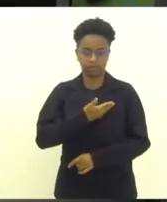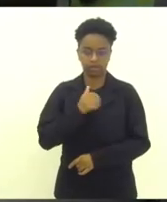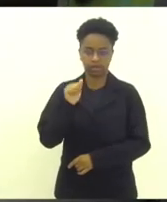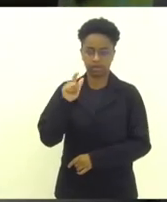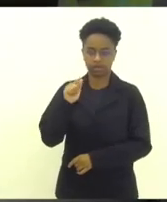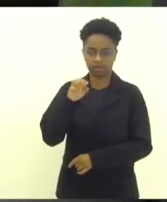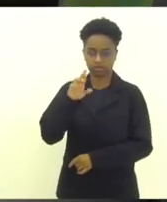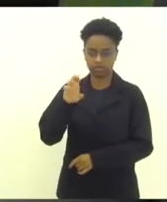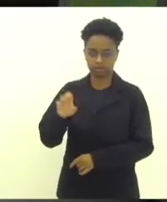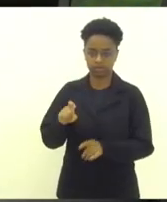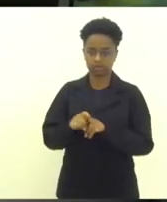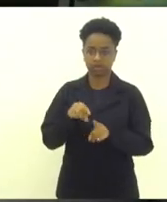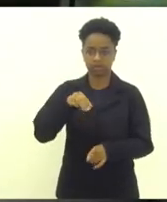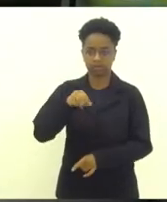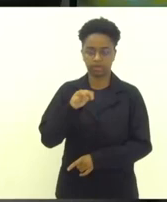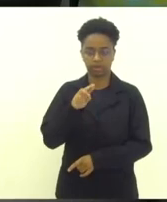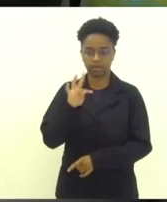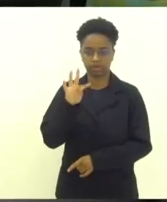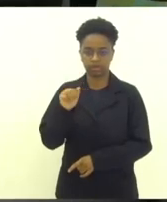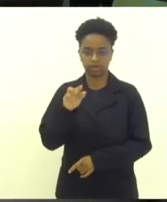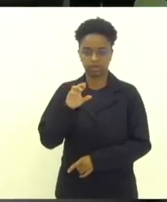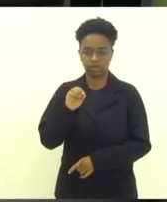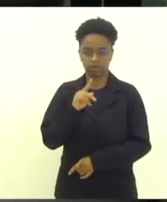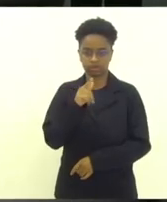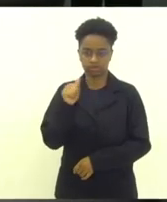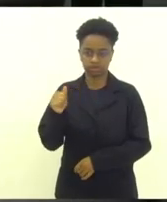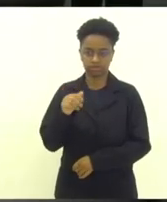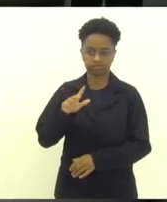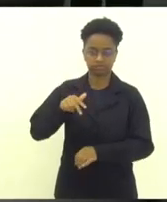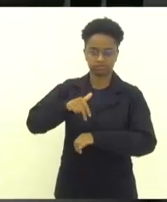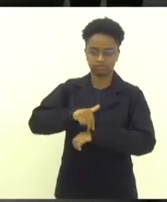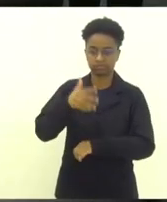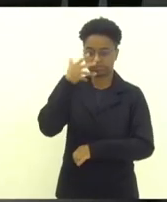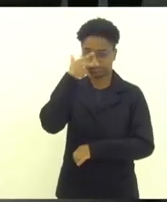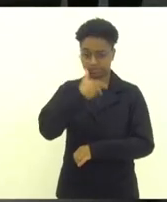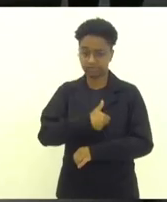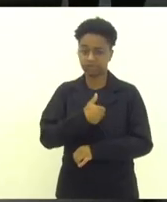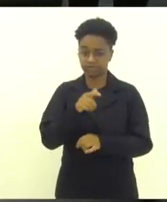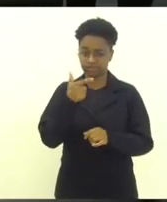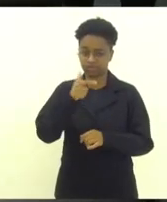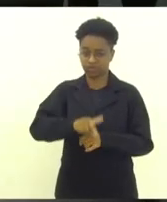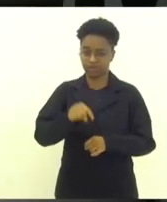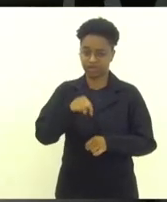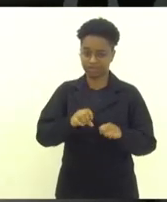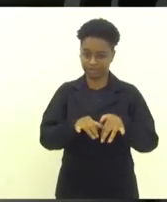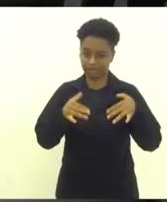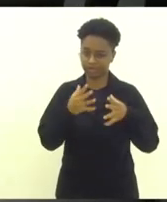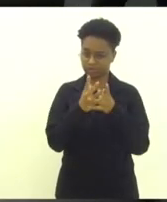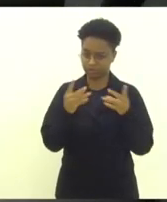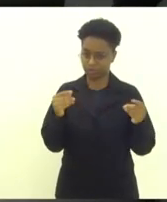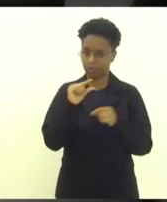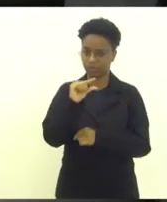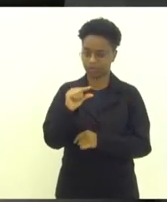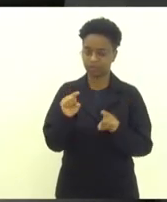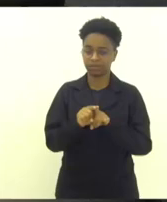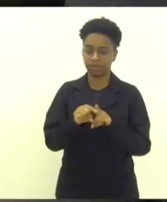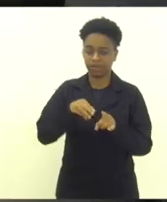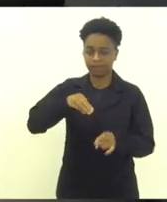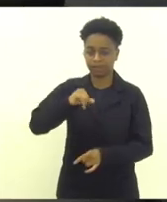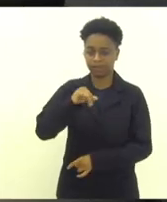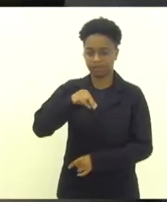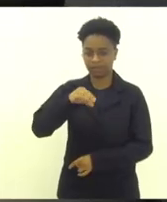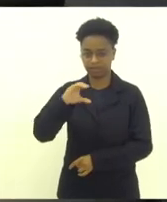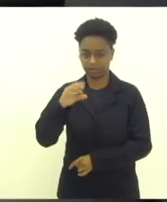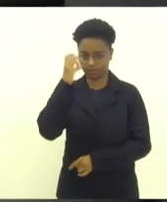Rocha Abril Antônio a beleza do nosso plenário novamente andou sumida mimki Jari Verônica